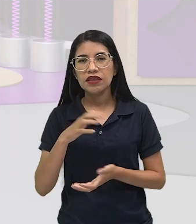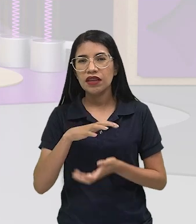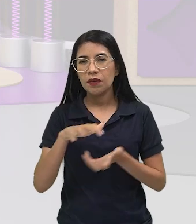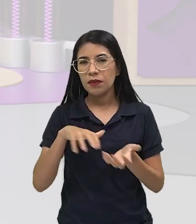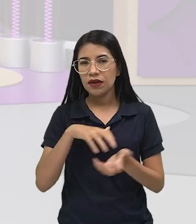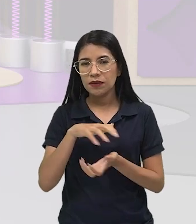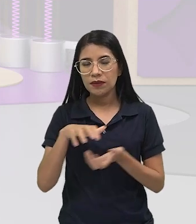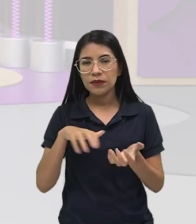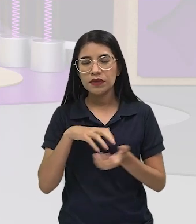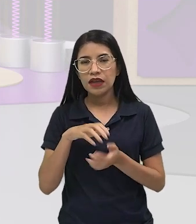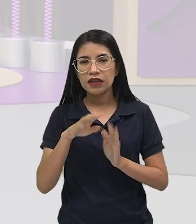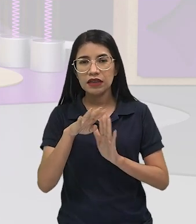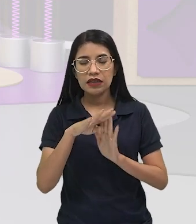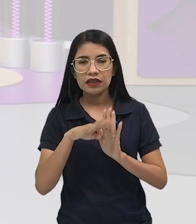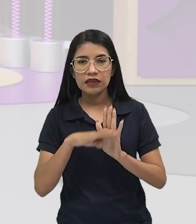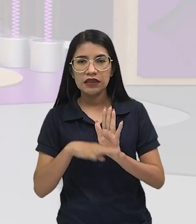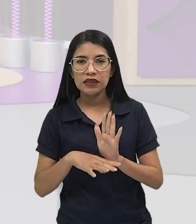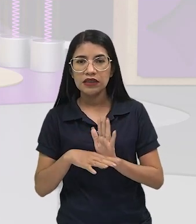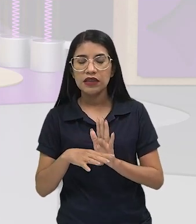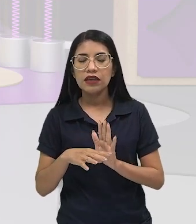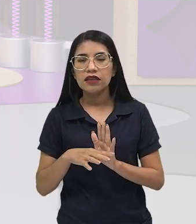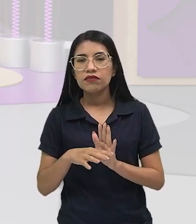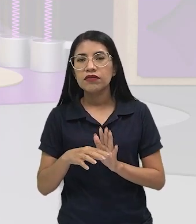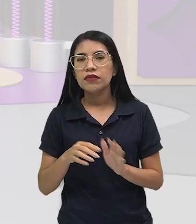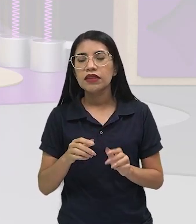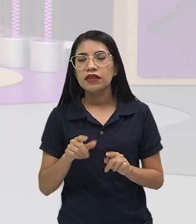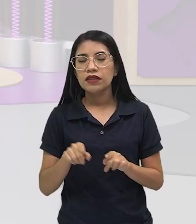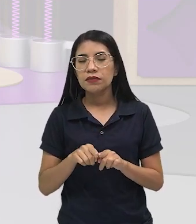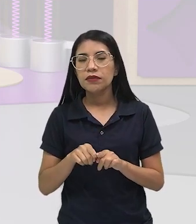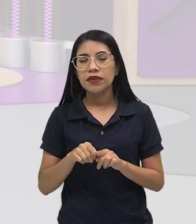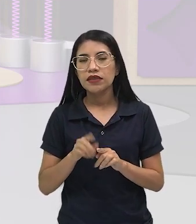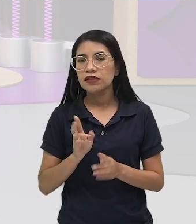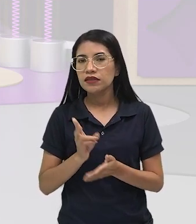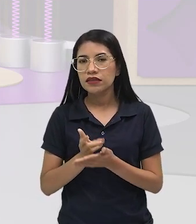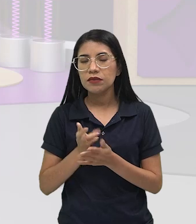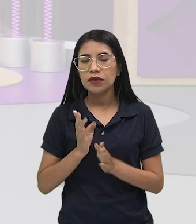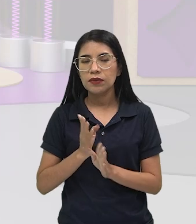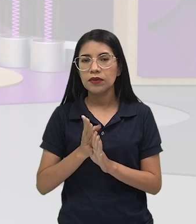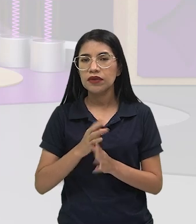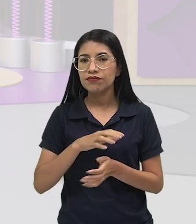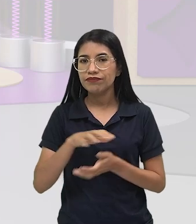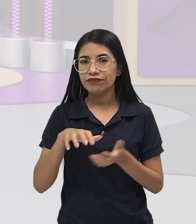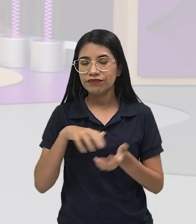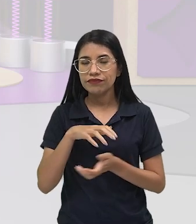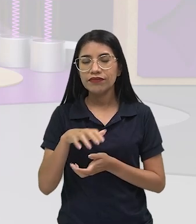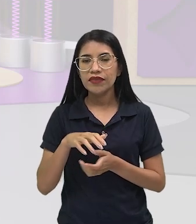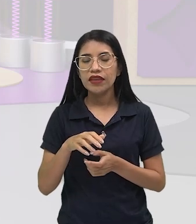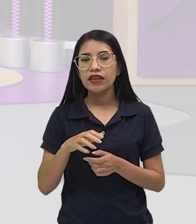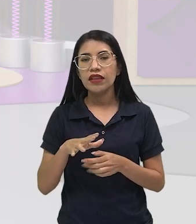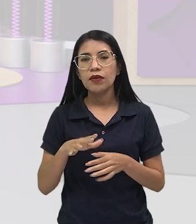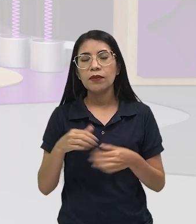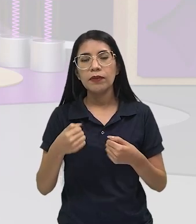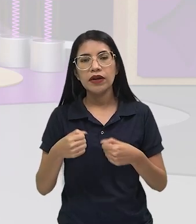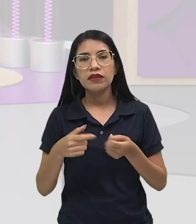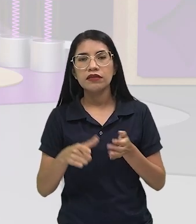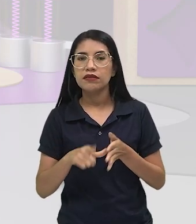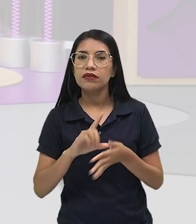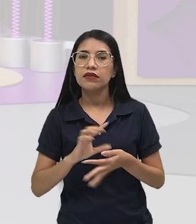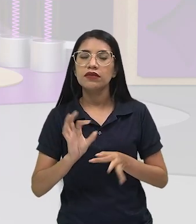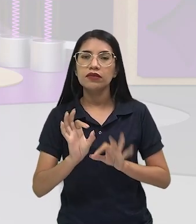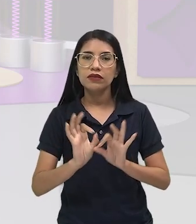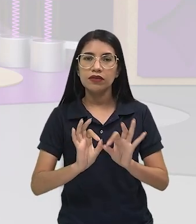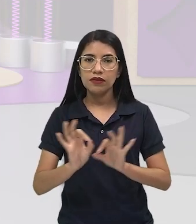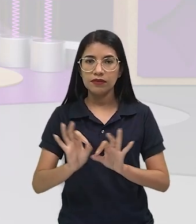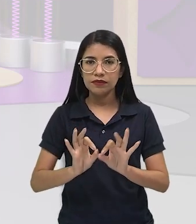totalmente desorganizada, e a maioria das vezes ela vem desorganizada, é melhor que você